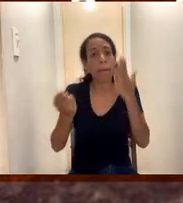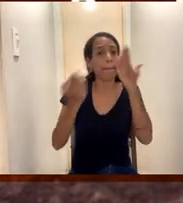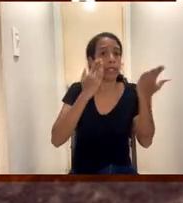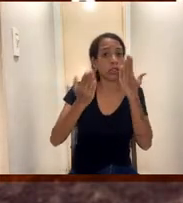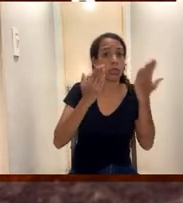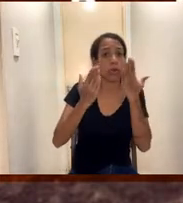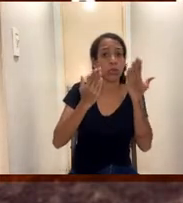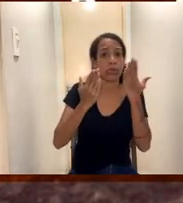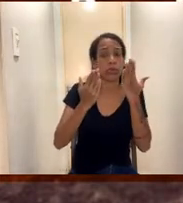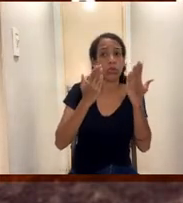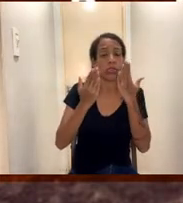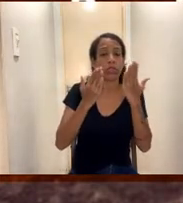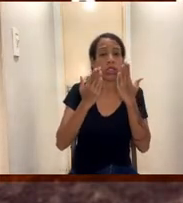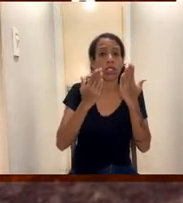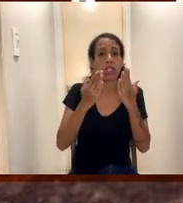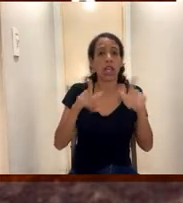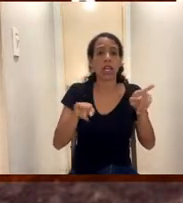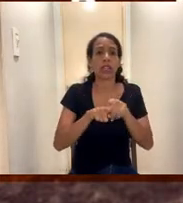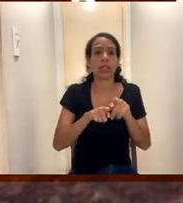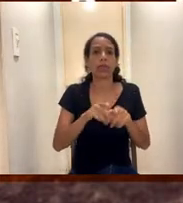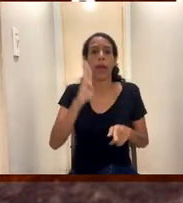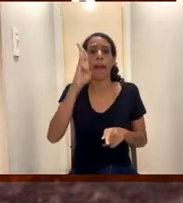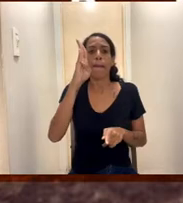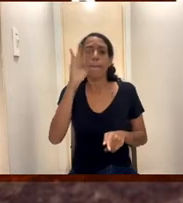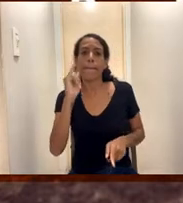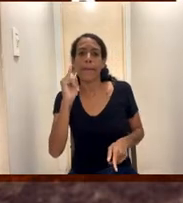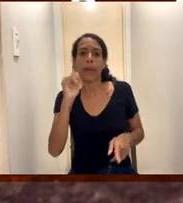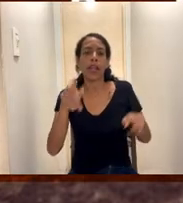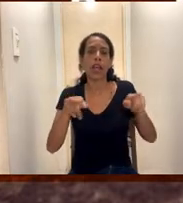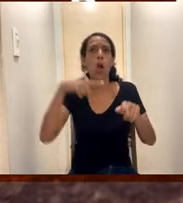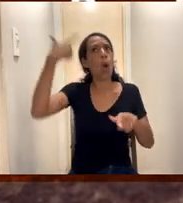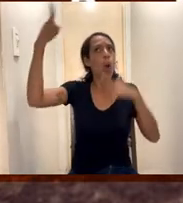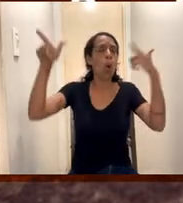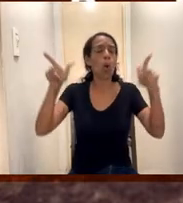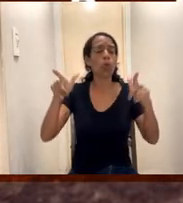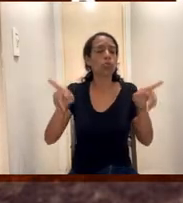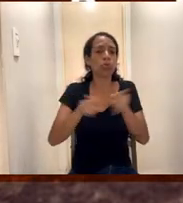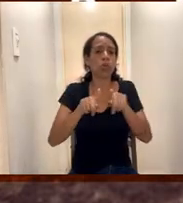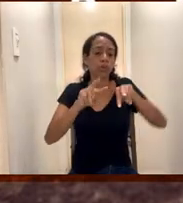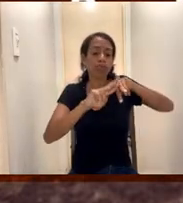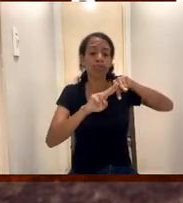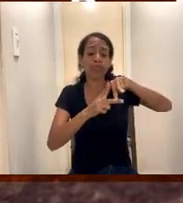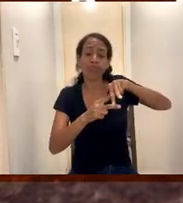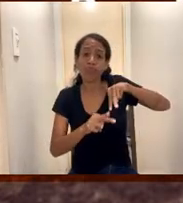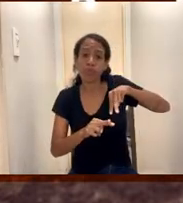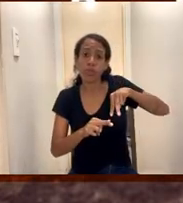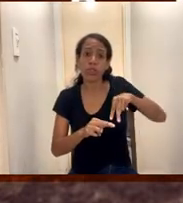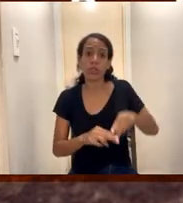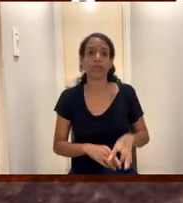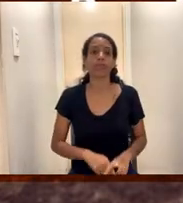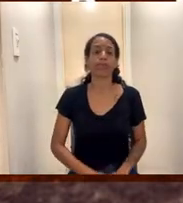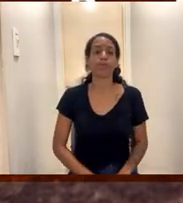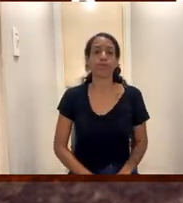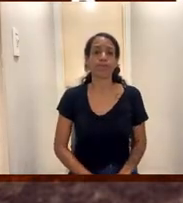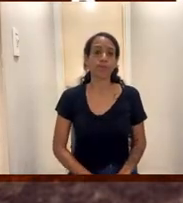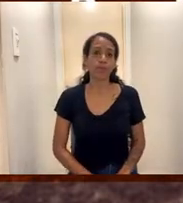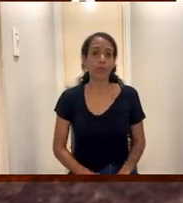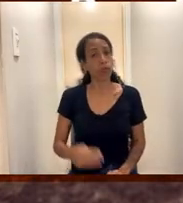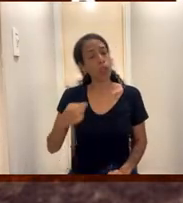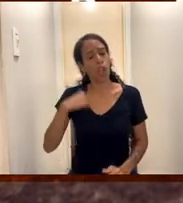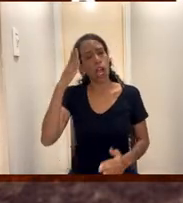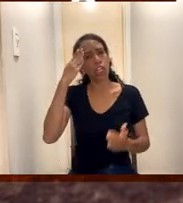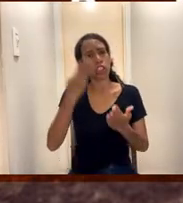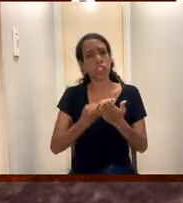em relação às bissexualidades e demais orientações não homossexuais. Eu